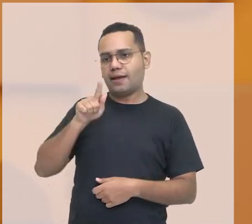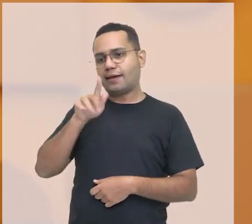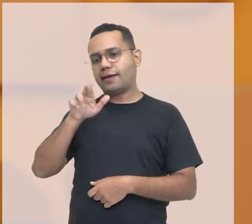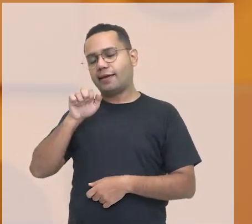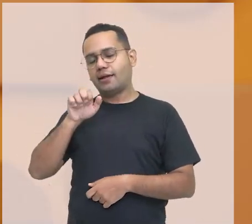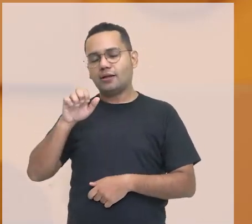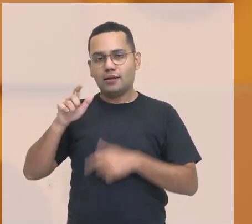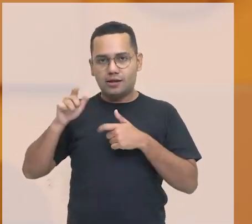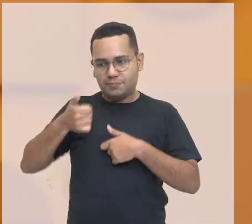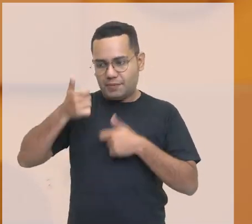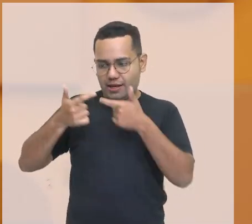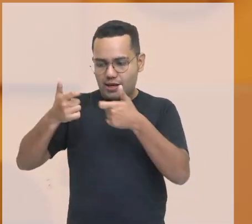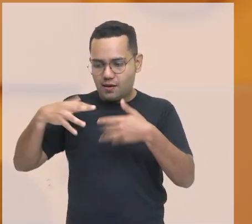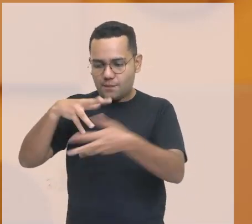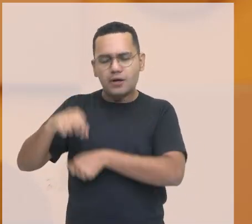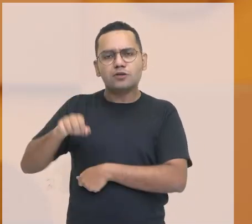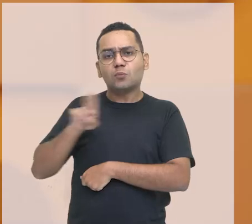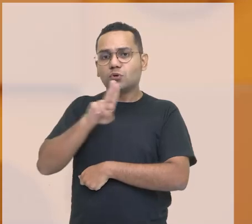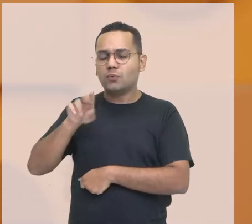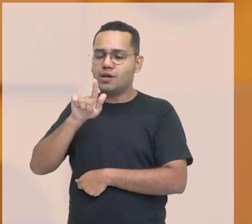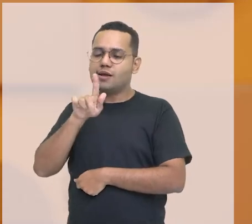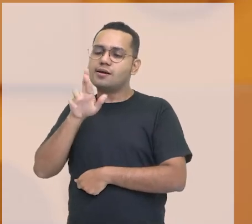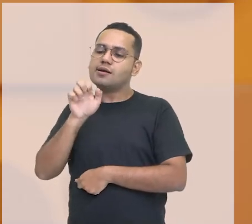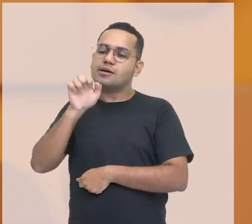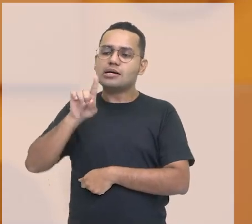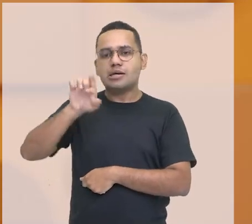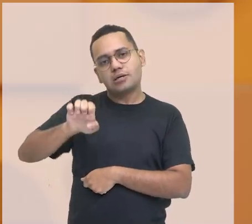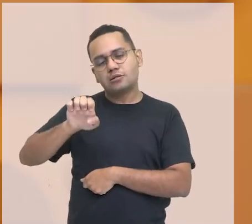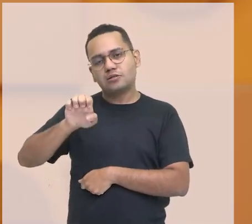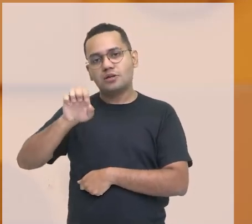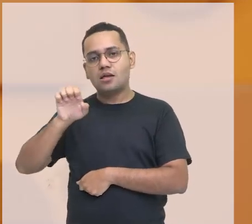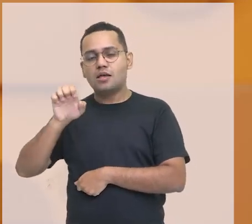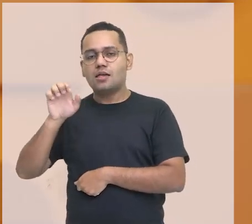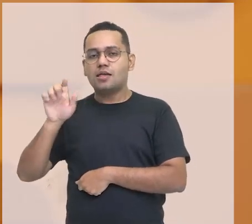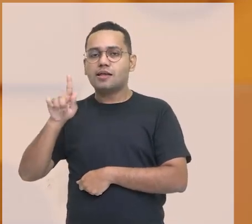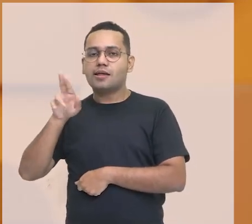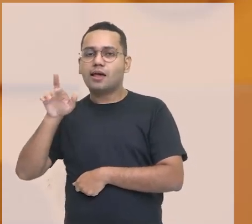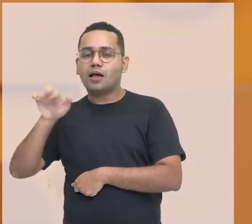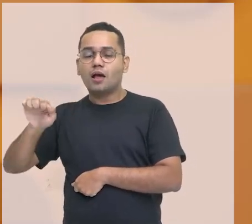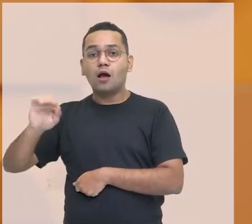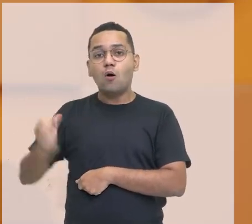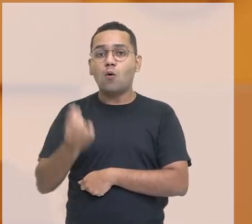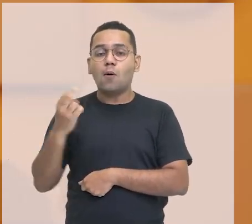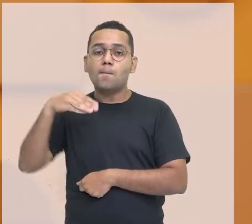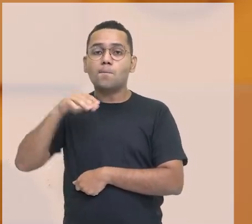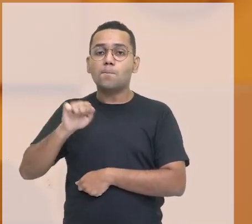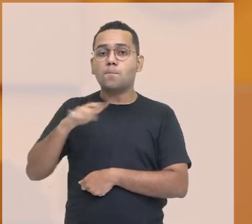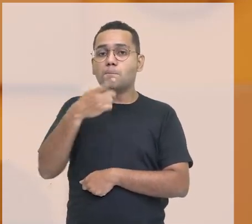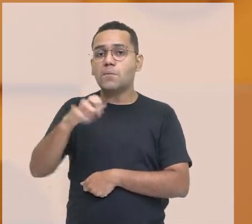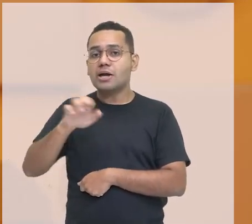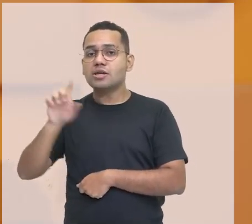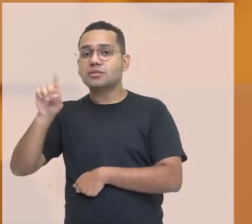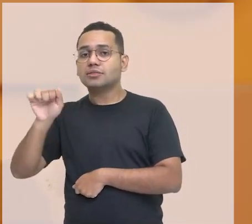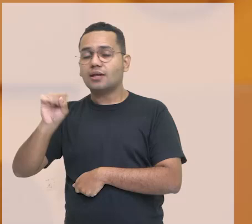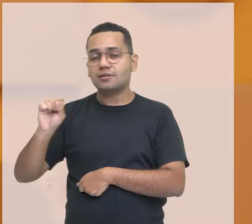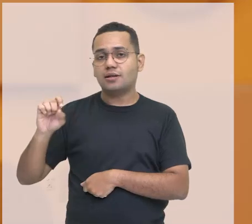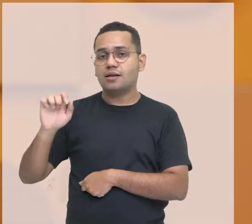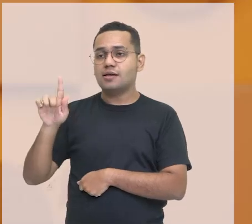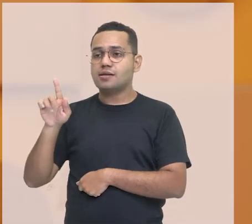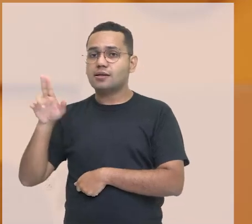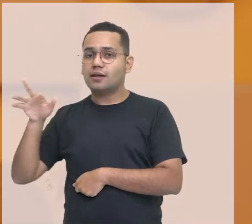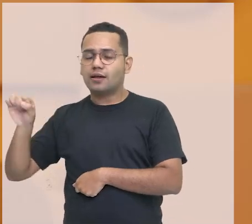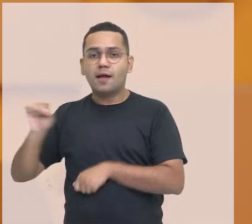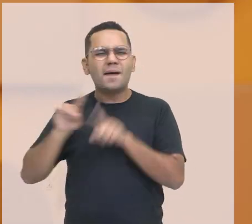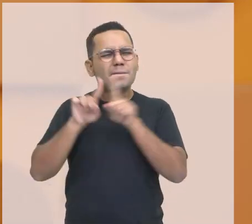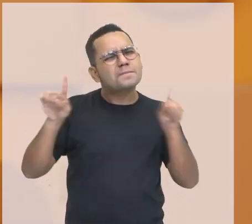Grande Guerra ou a mãe de todas as guerras. Após a Segunda Guerra Mundial, a gente começa a conceituar, os historiadores começam